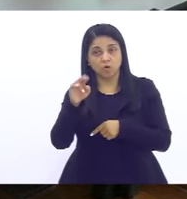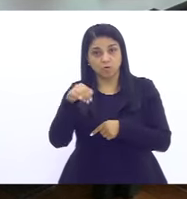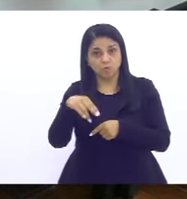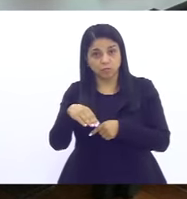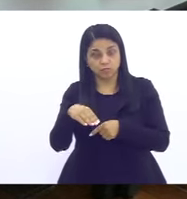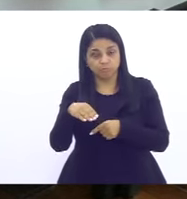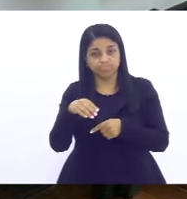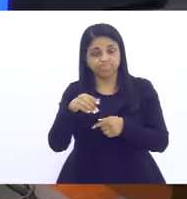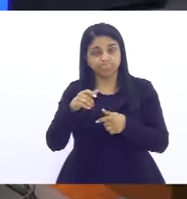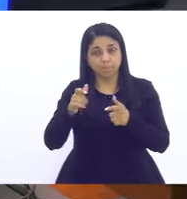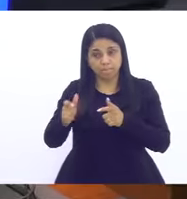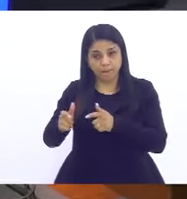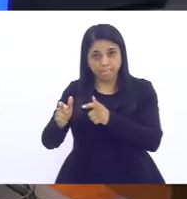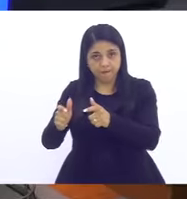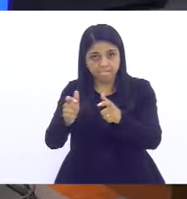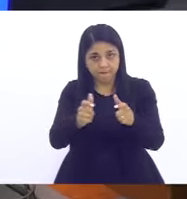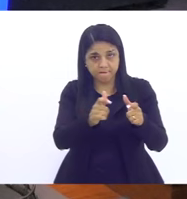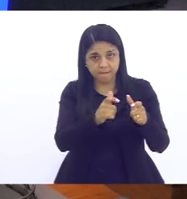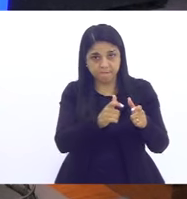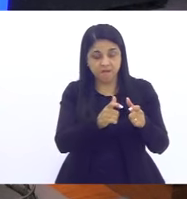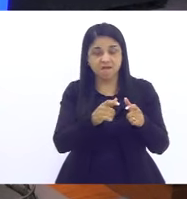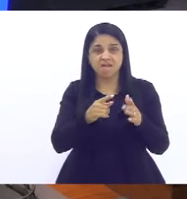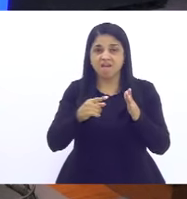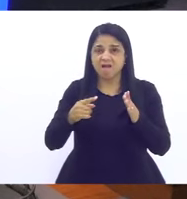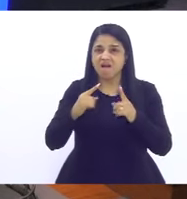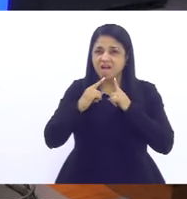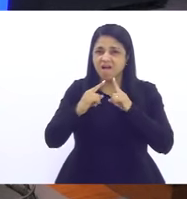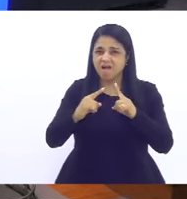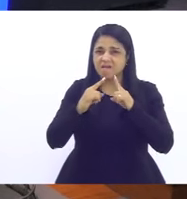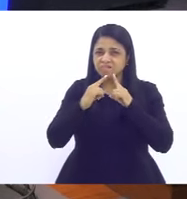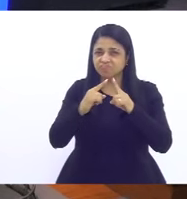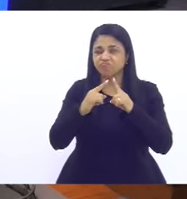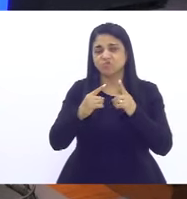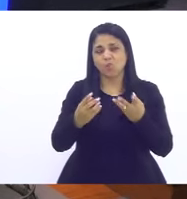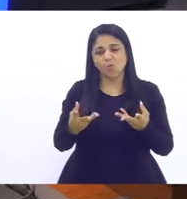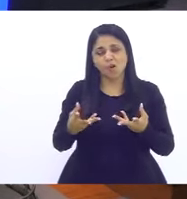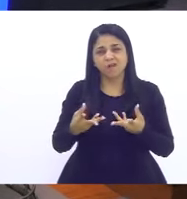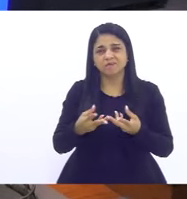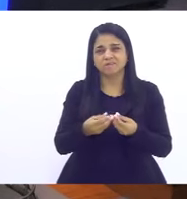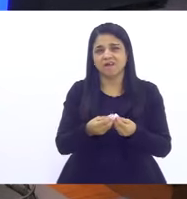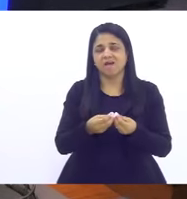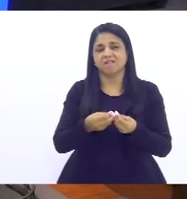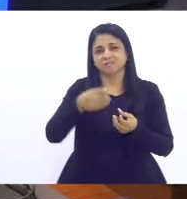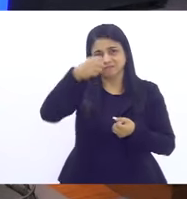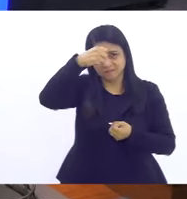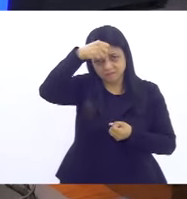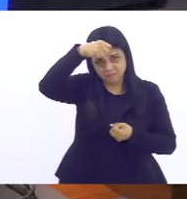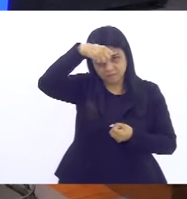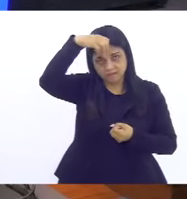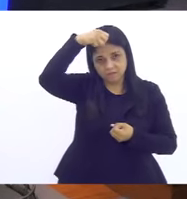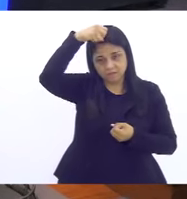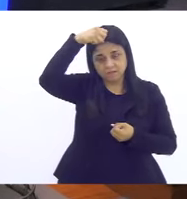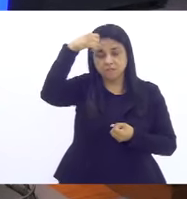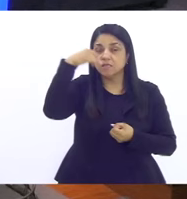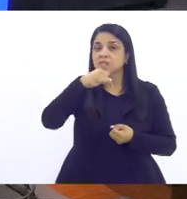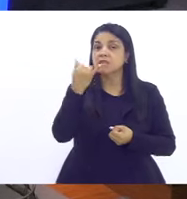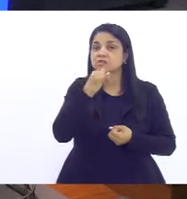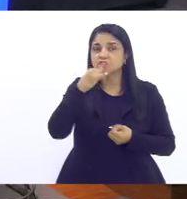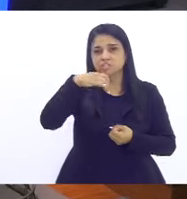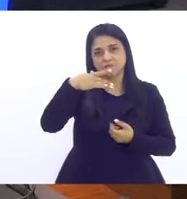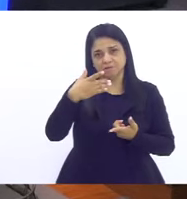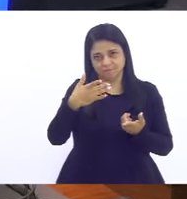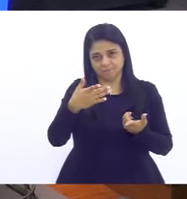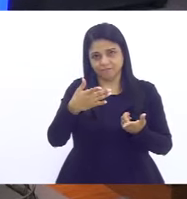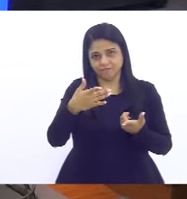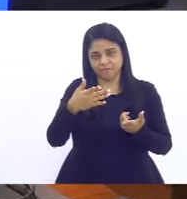a queixa da qualidade no fornecimento de energia elétrica aos municípios fluminenses. Então, nós